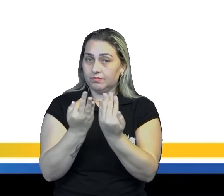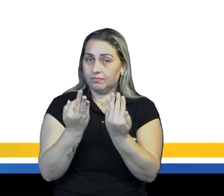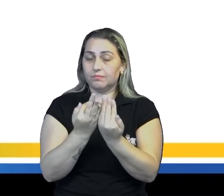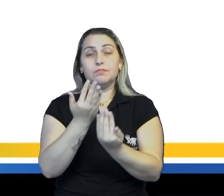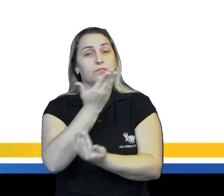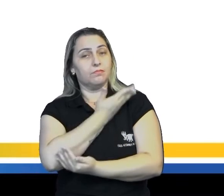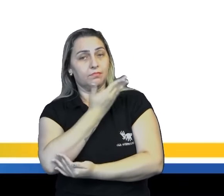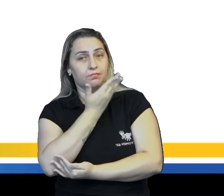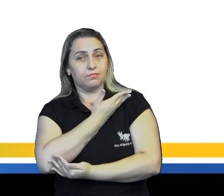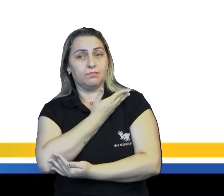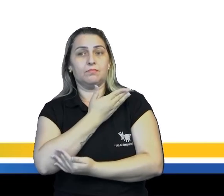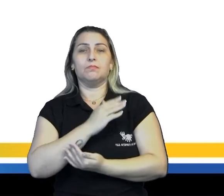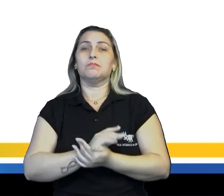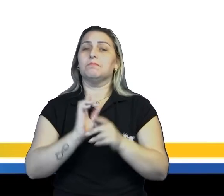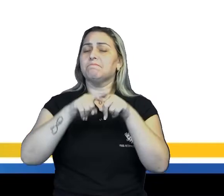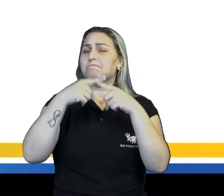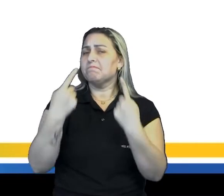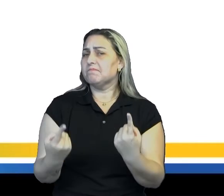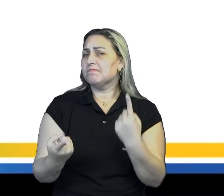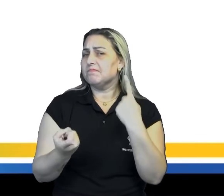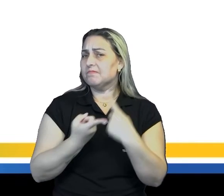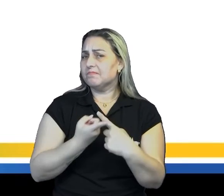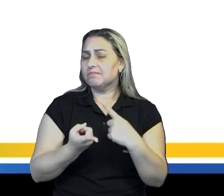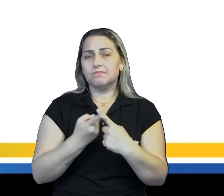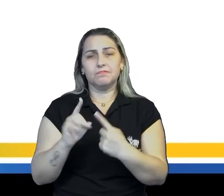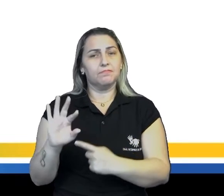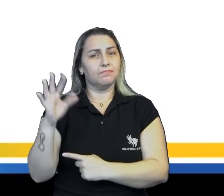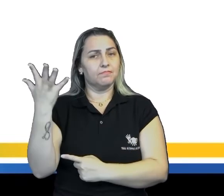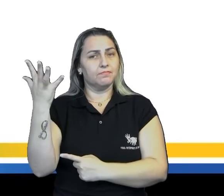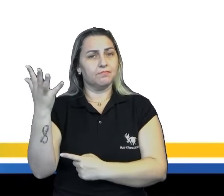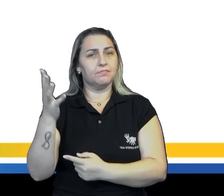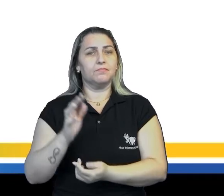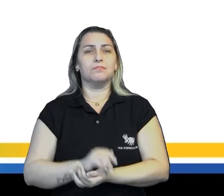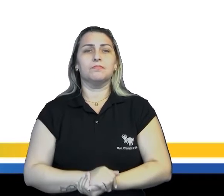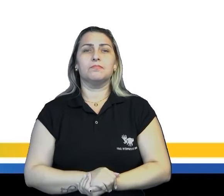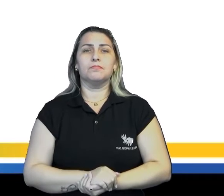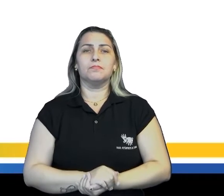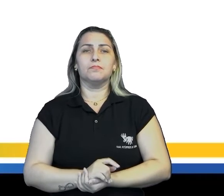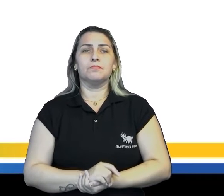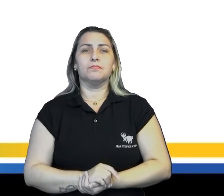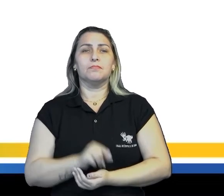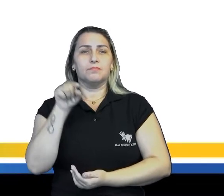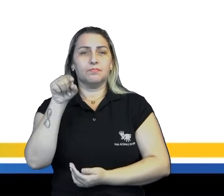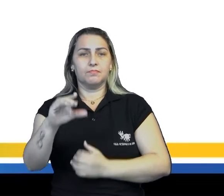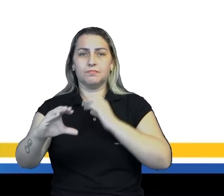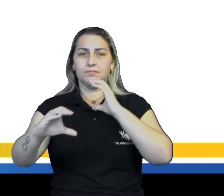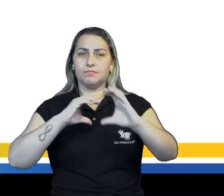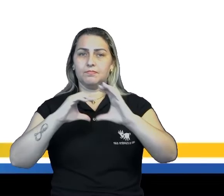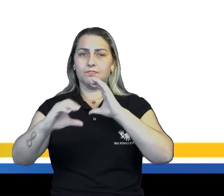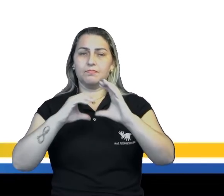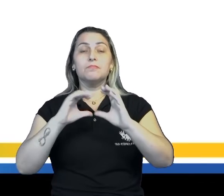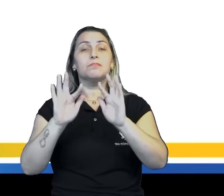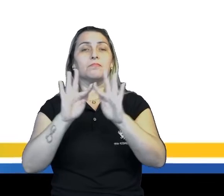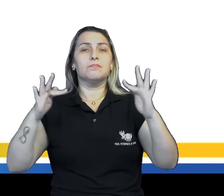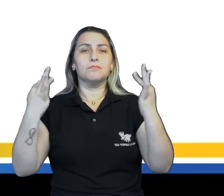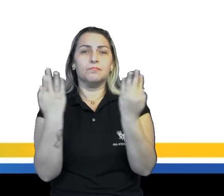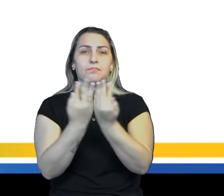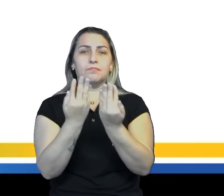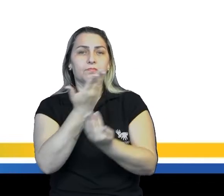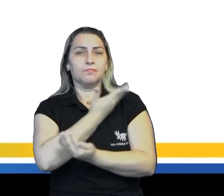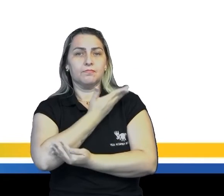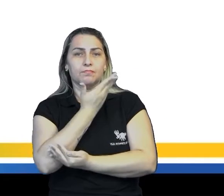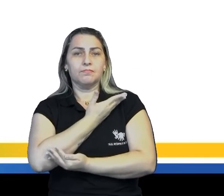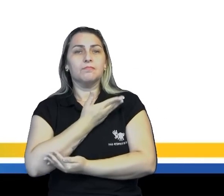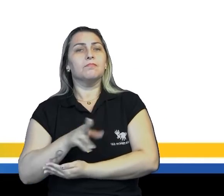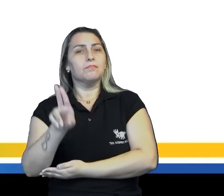famílias e amigos. Mas por que isso acontece? Quando você se comunica com seus familiares